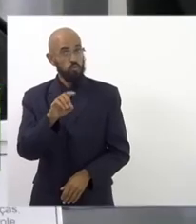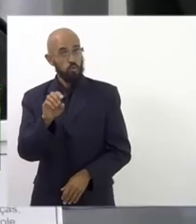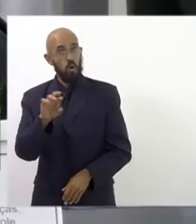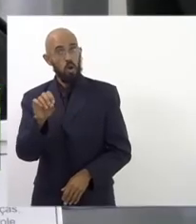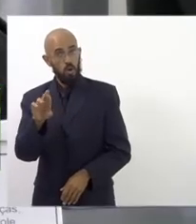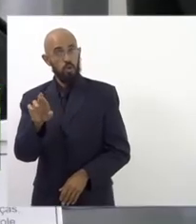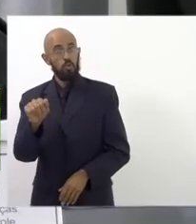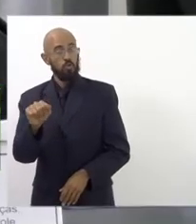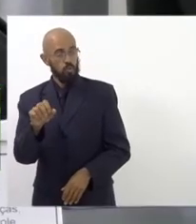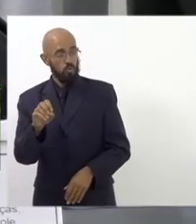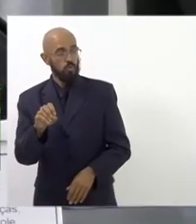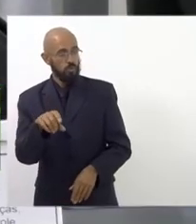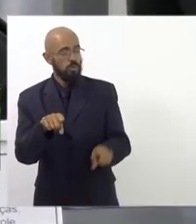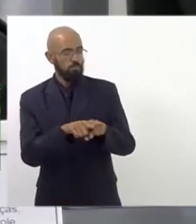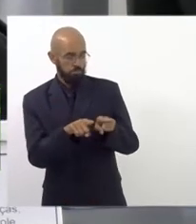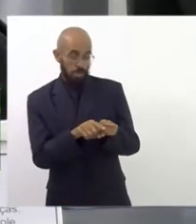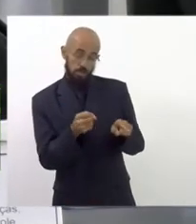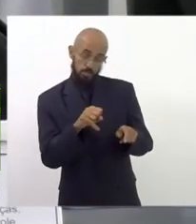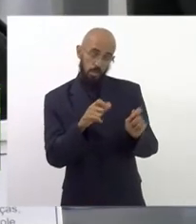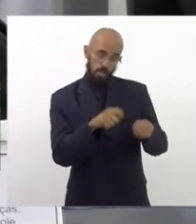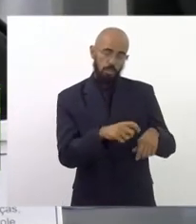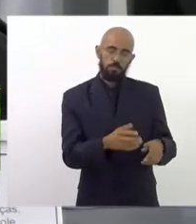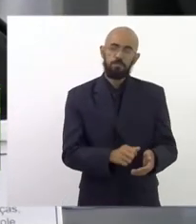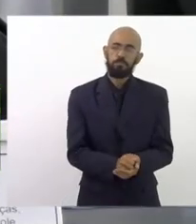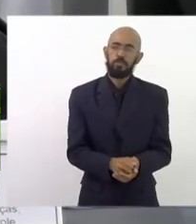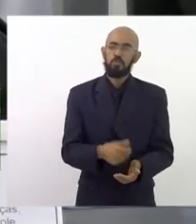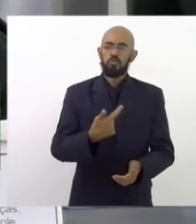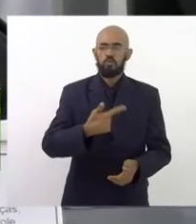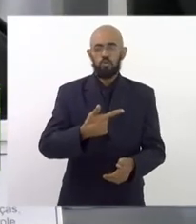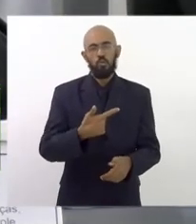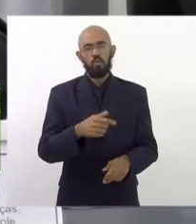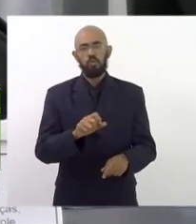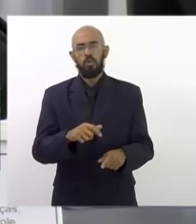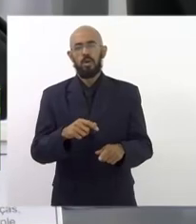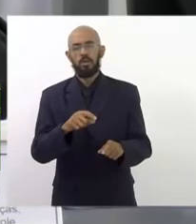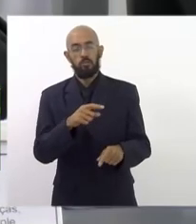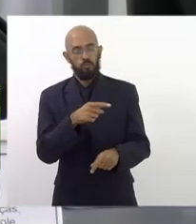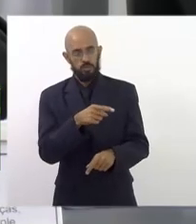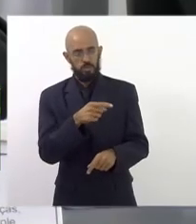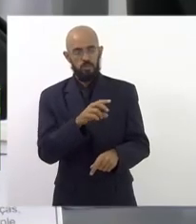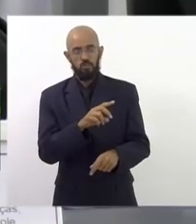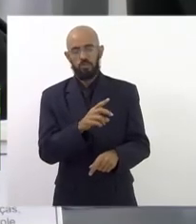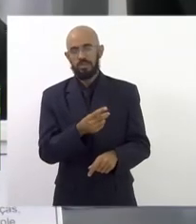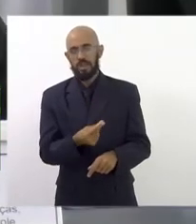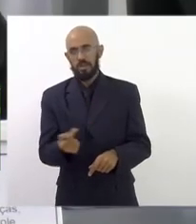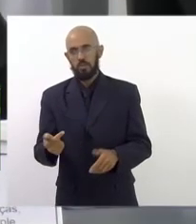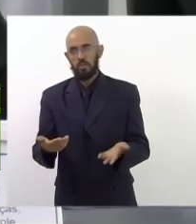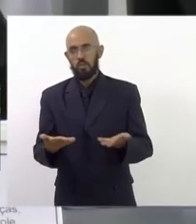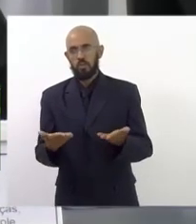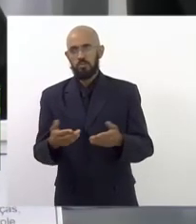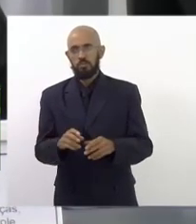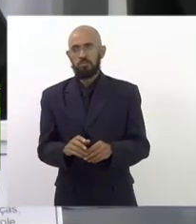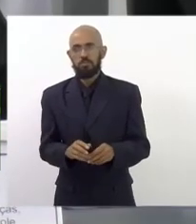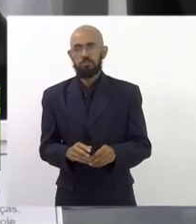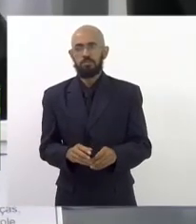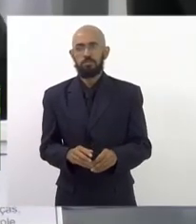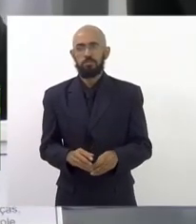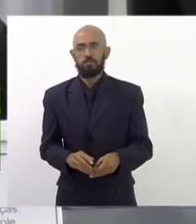segunda questão é que você está de saída hoje, mas lá no